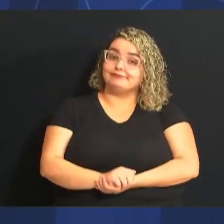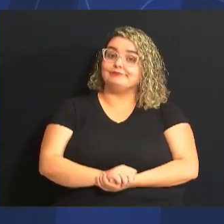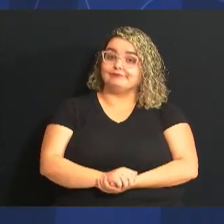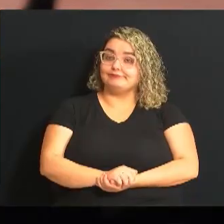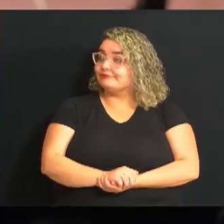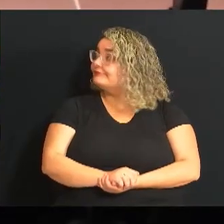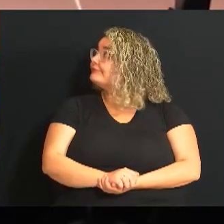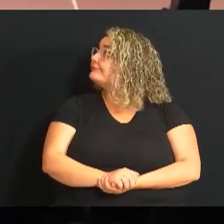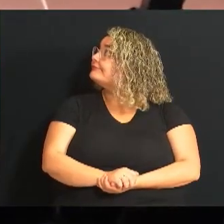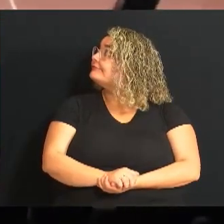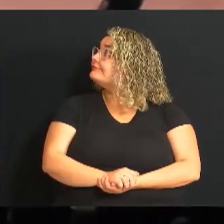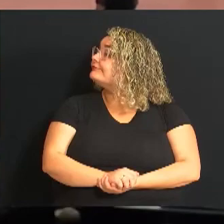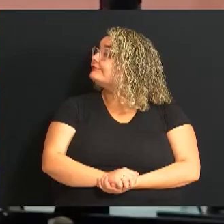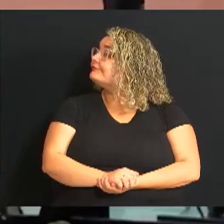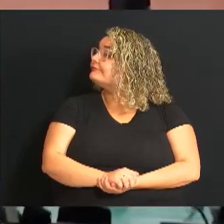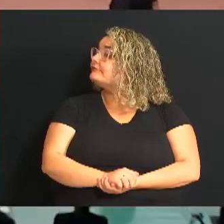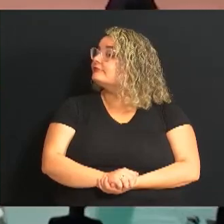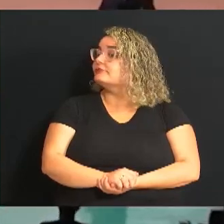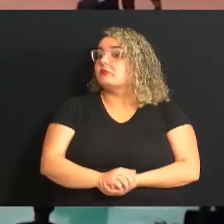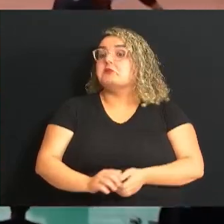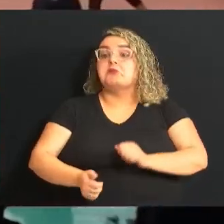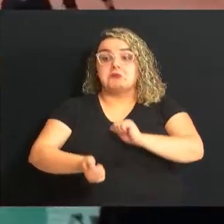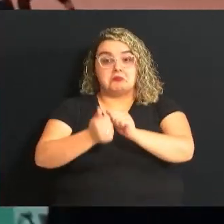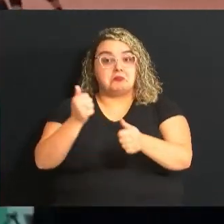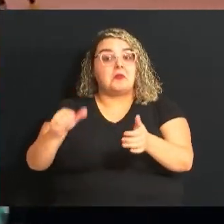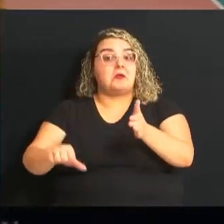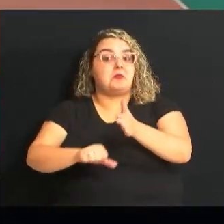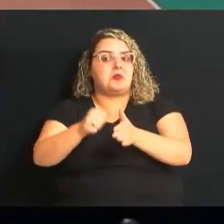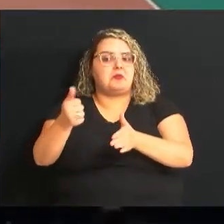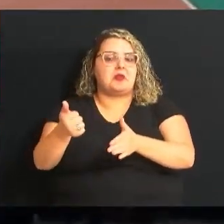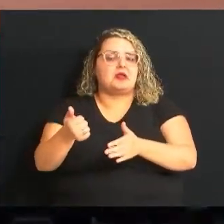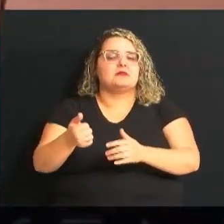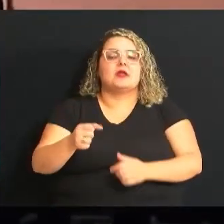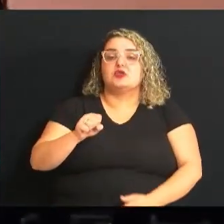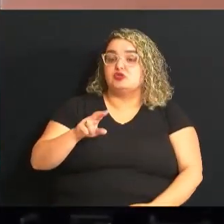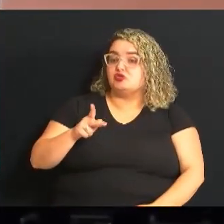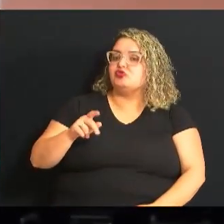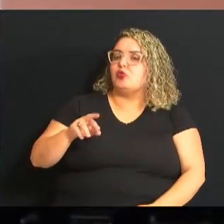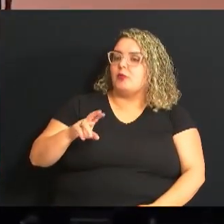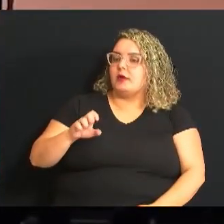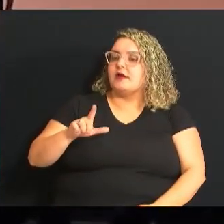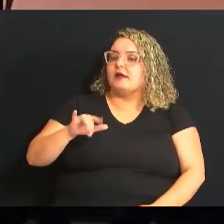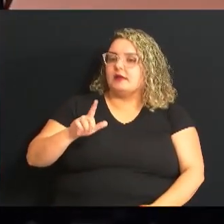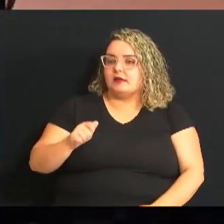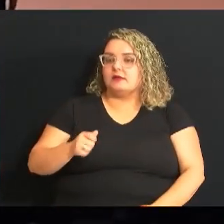vida, dedicação à medicina, dedicação aos seus pacientes.